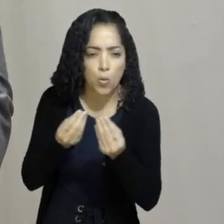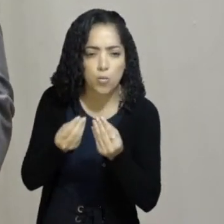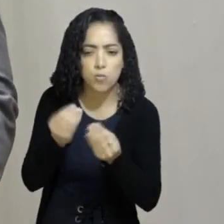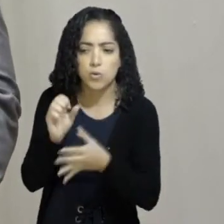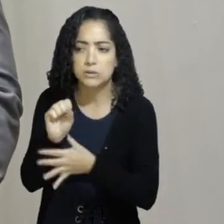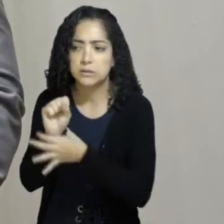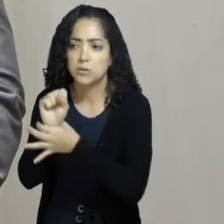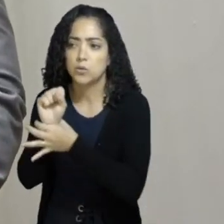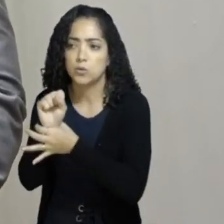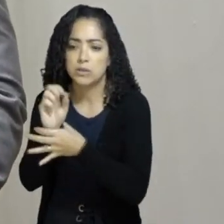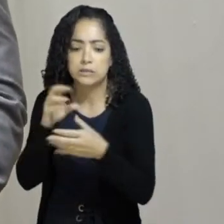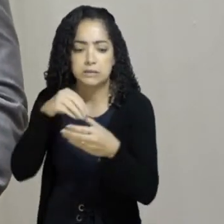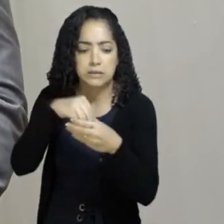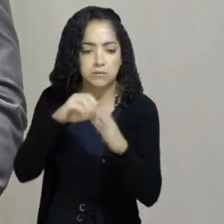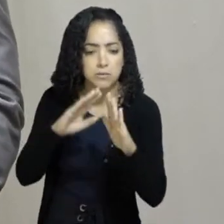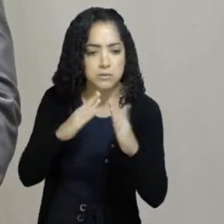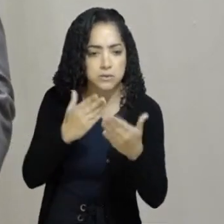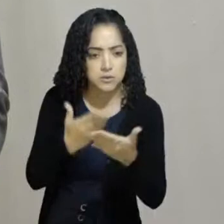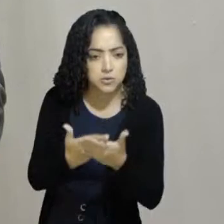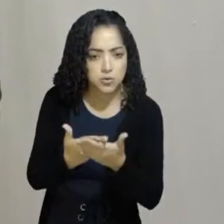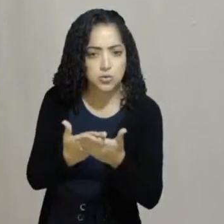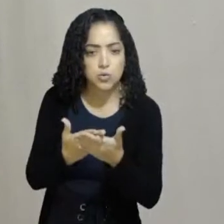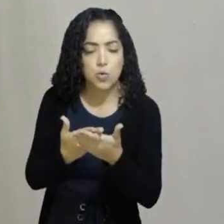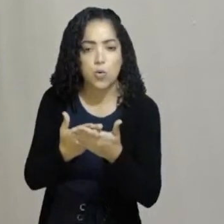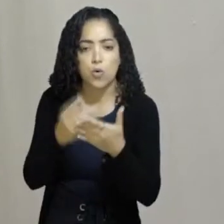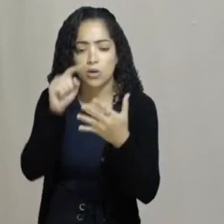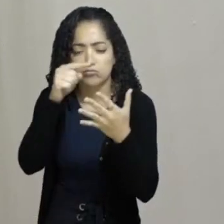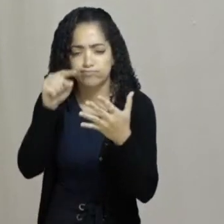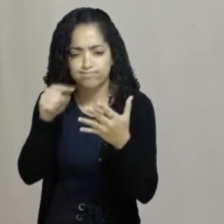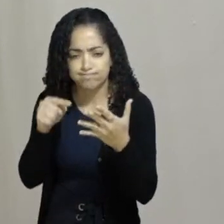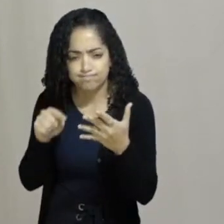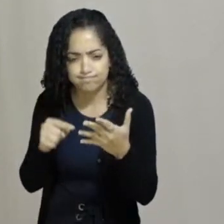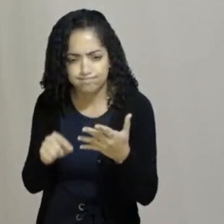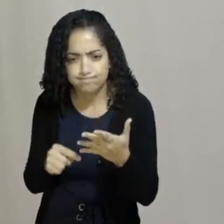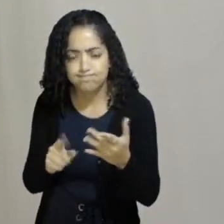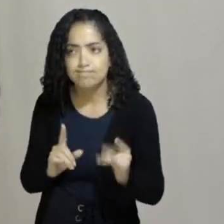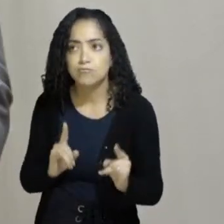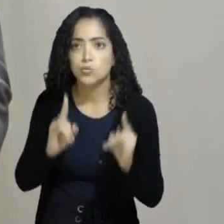nas escolas da estrutura predial